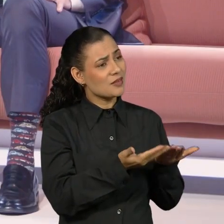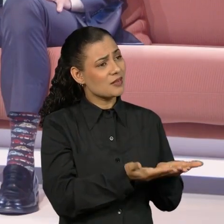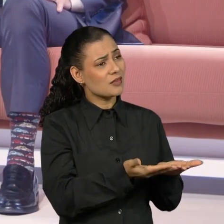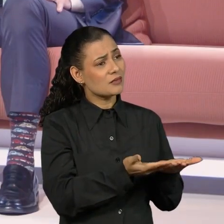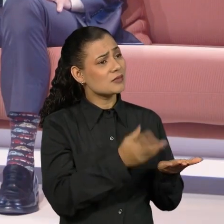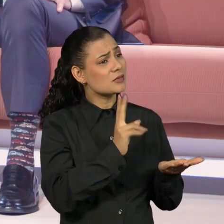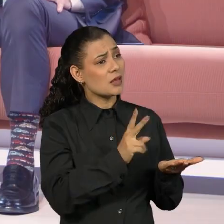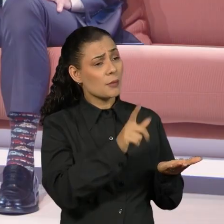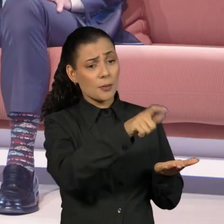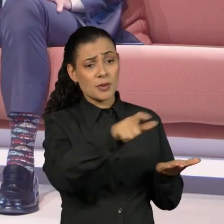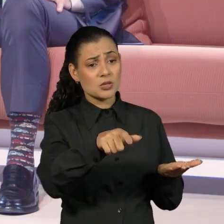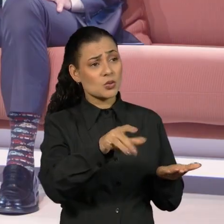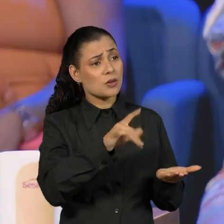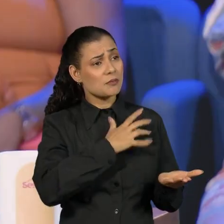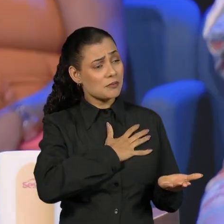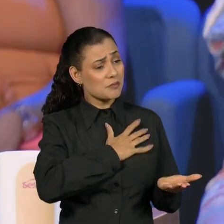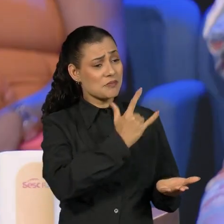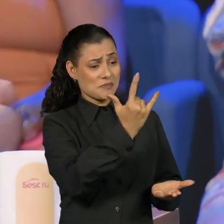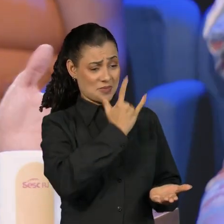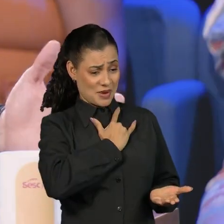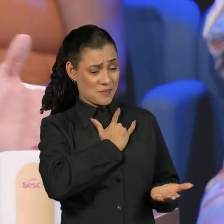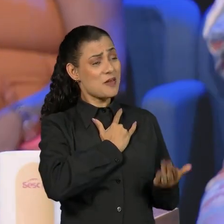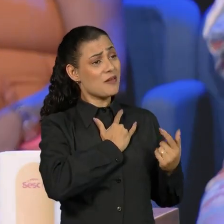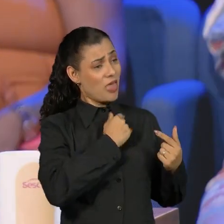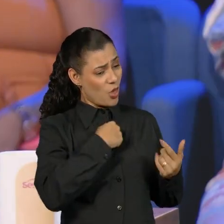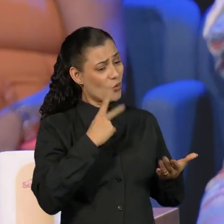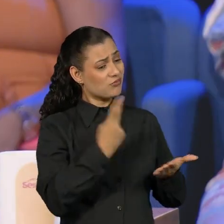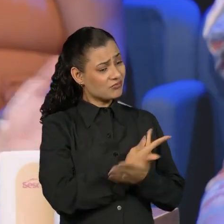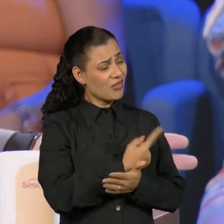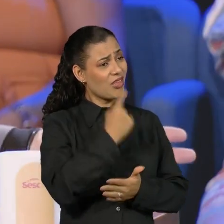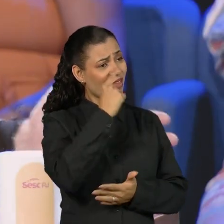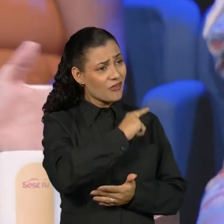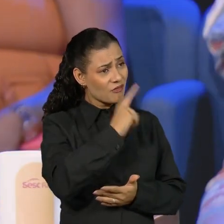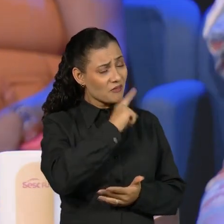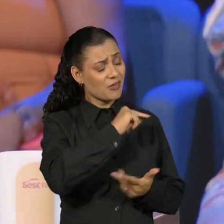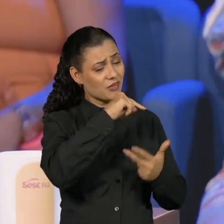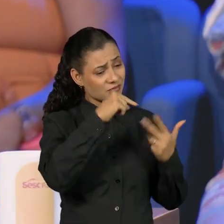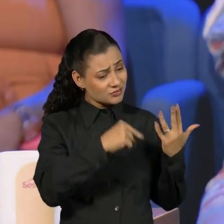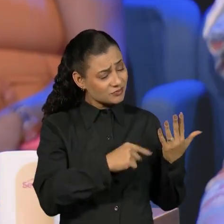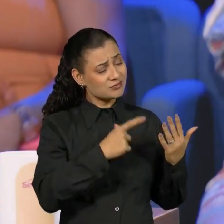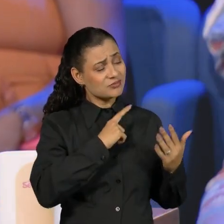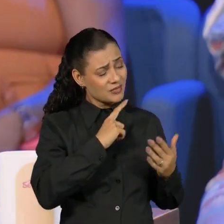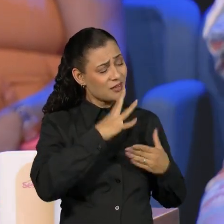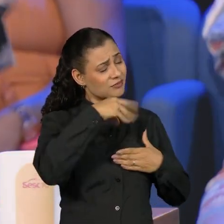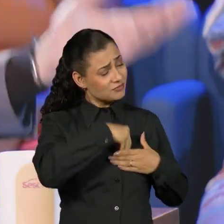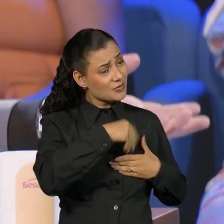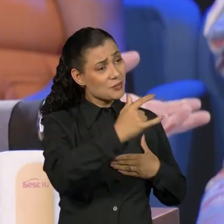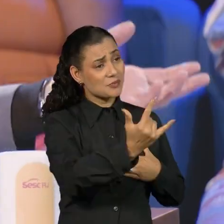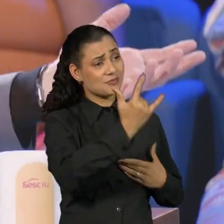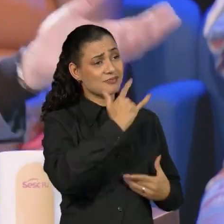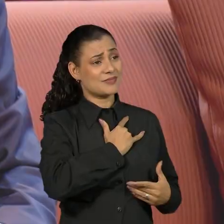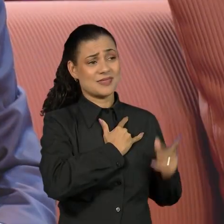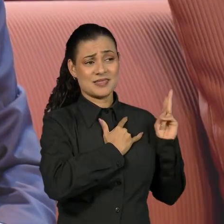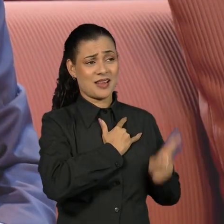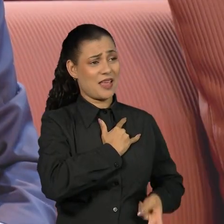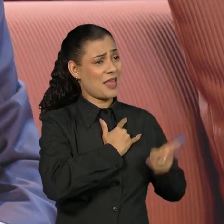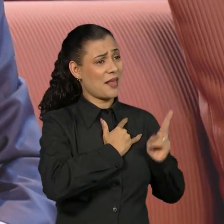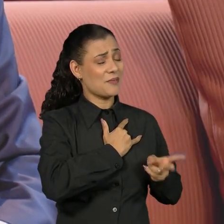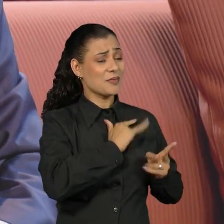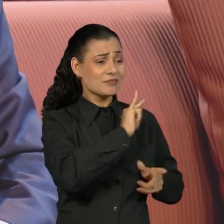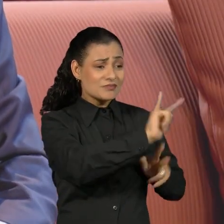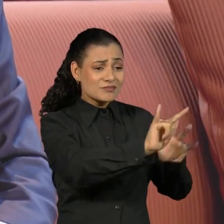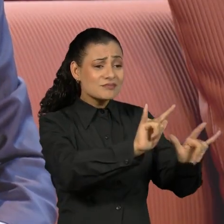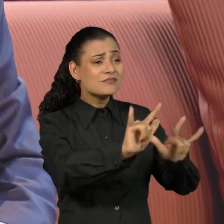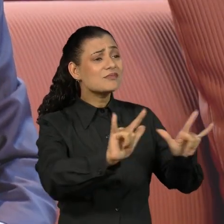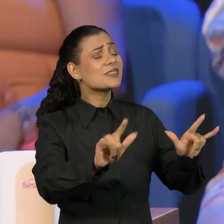saber que aquelas pessoas me amam com as minhas falhas, com as minhas imperfeições, com as minhas coisas boas, com as minhas coisas não tão